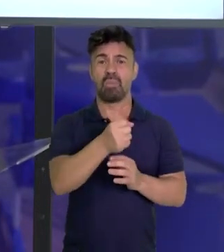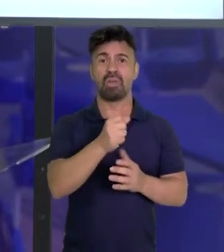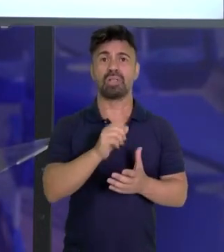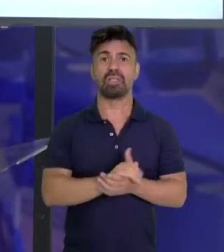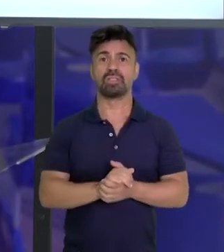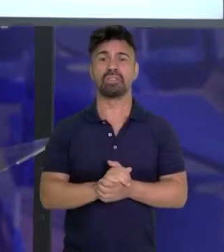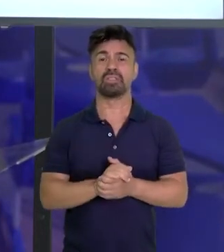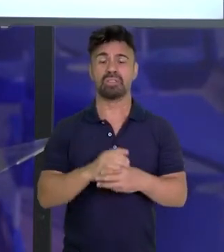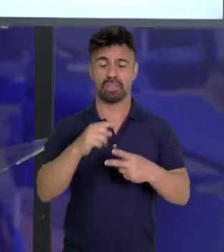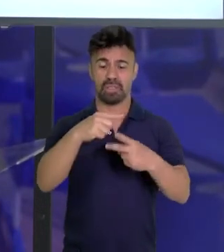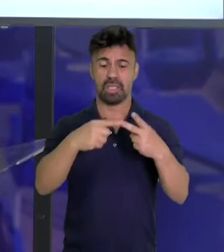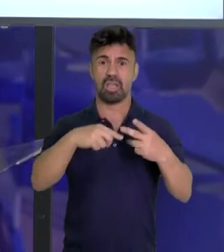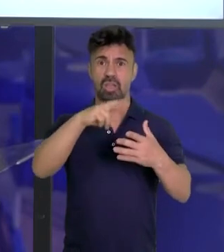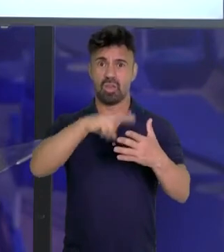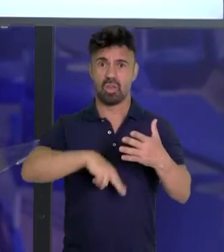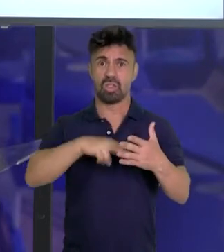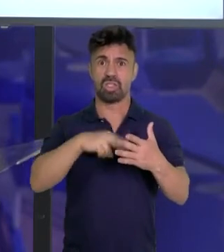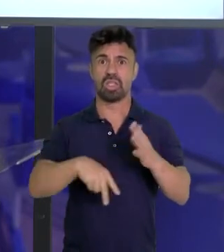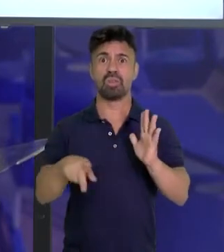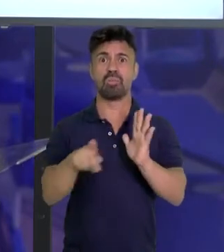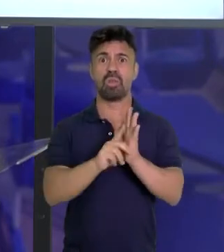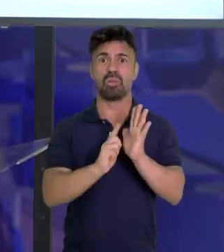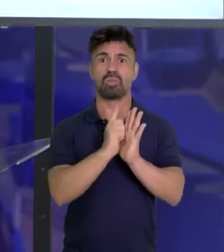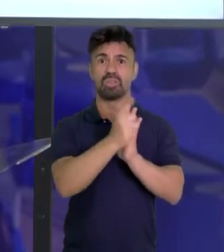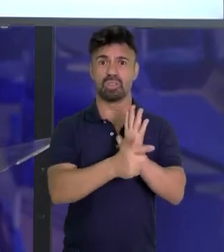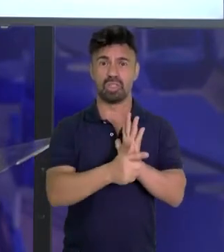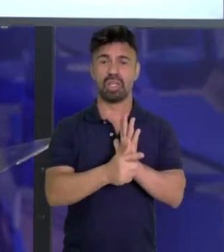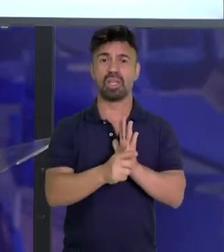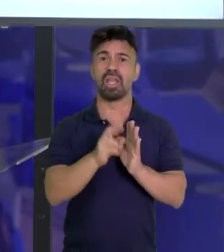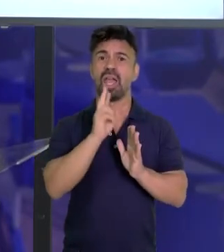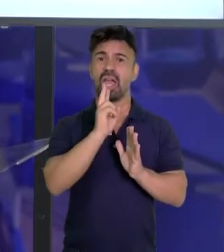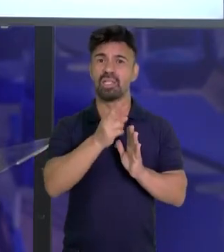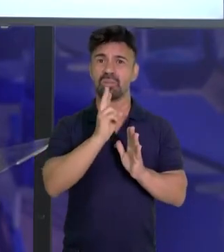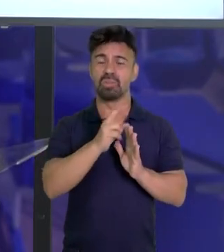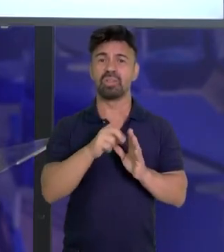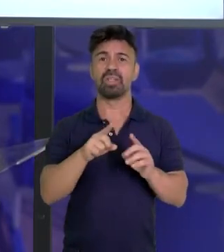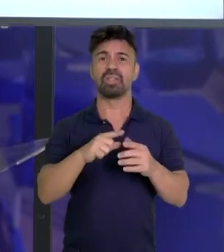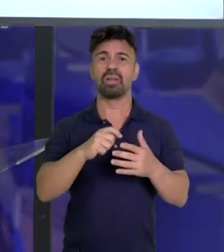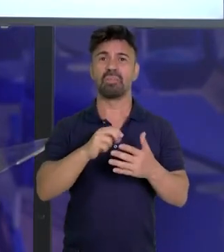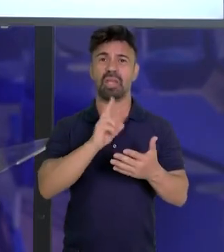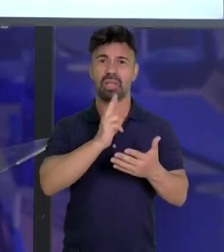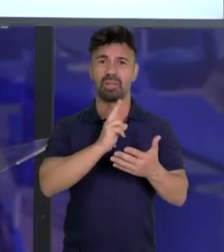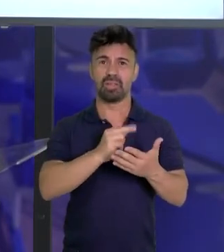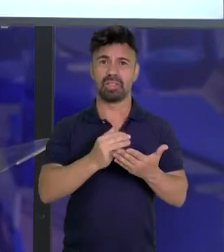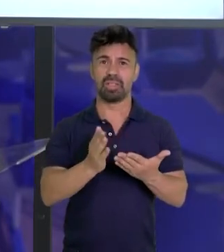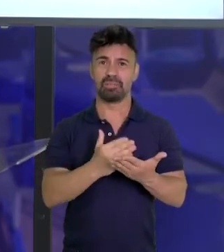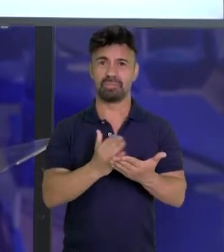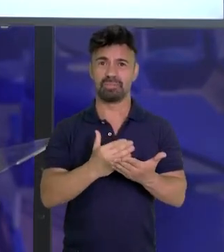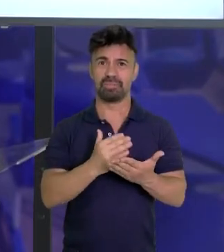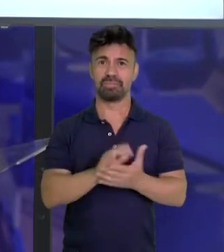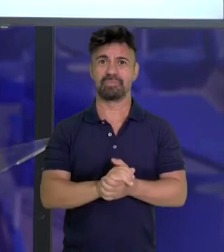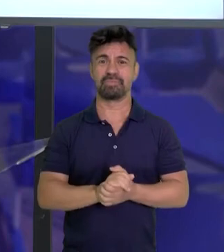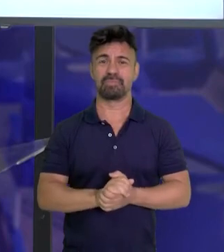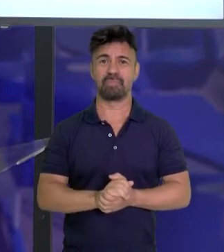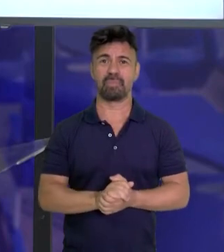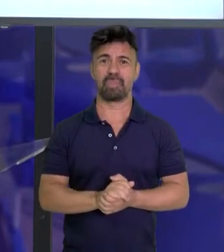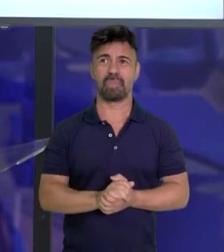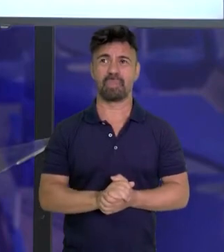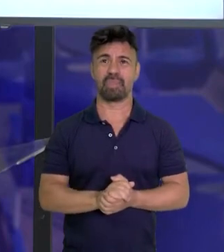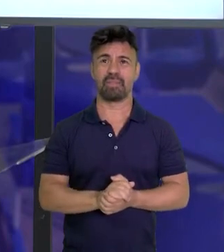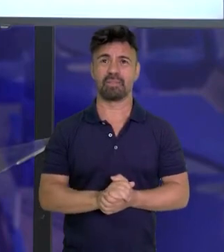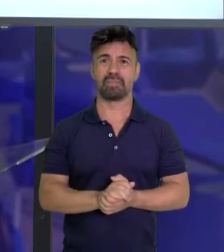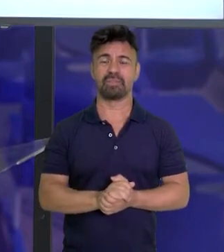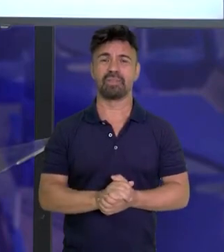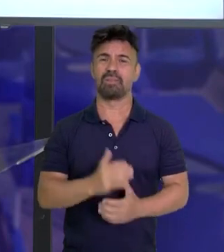2 textos pertencentes a esse gênero e a gente vai responder aos exercícios propostos para esses textos.